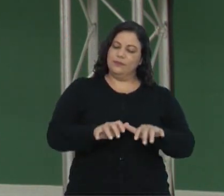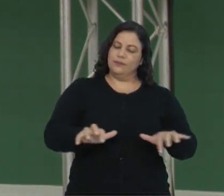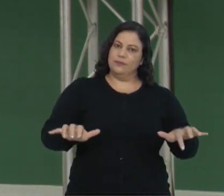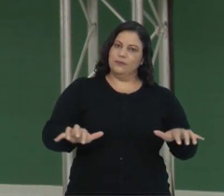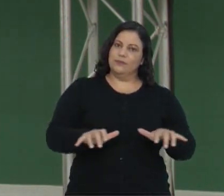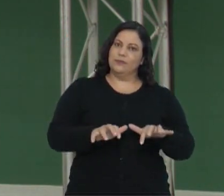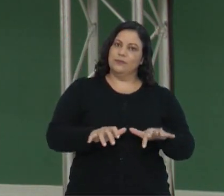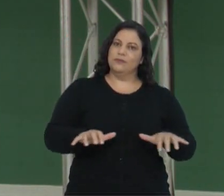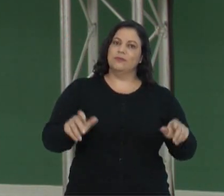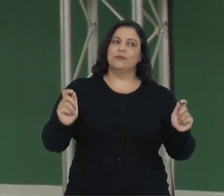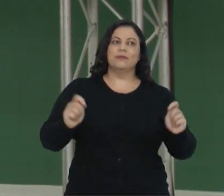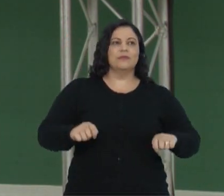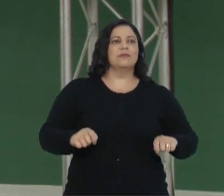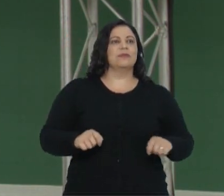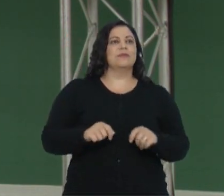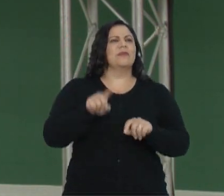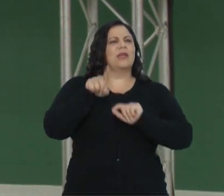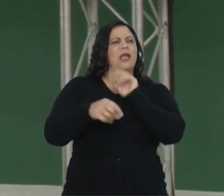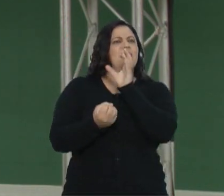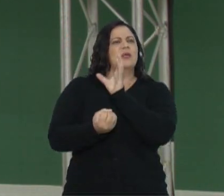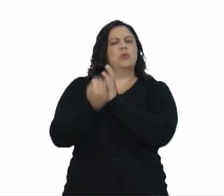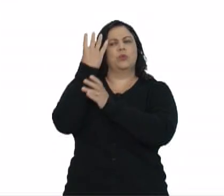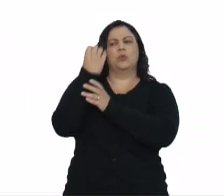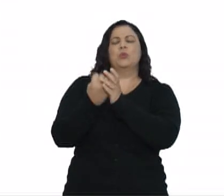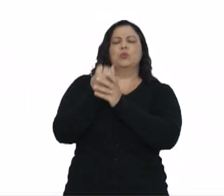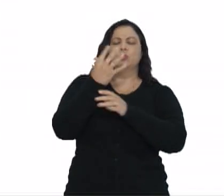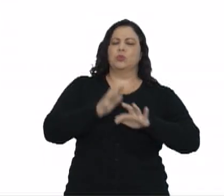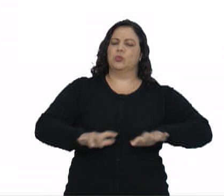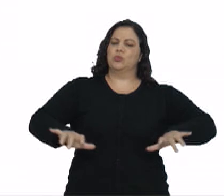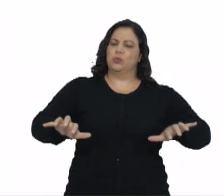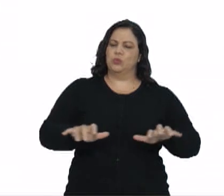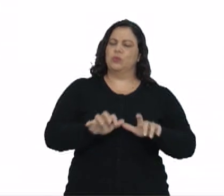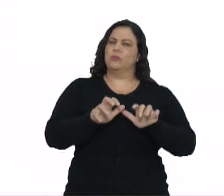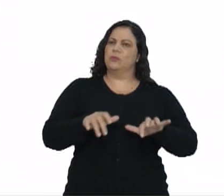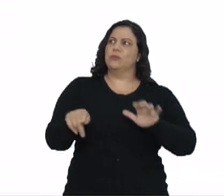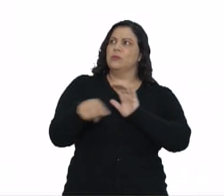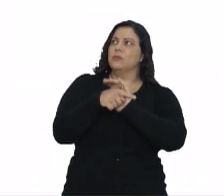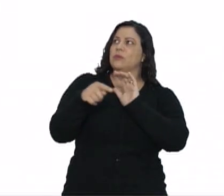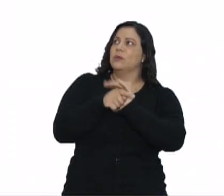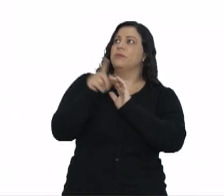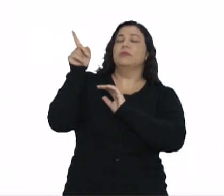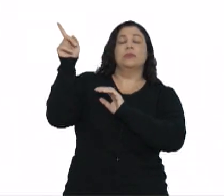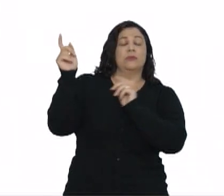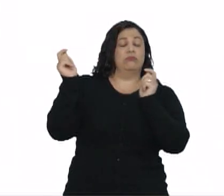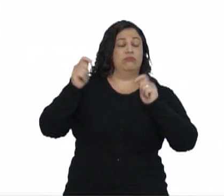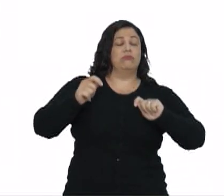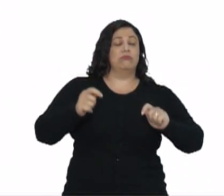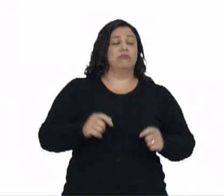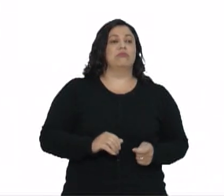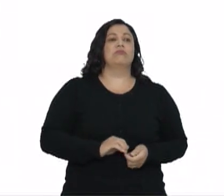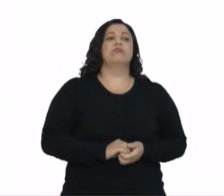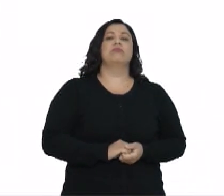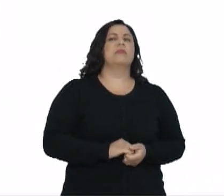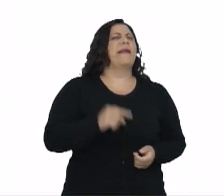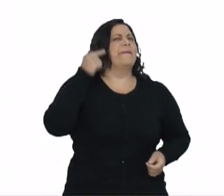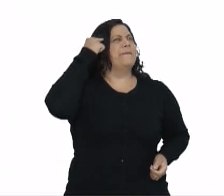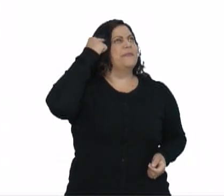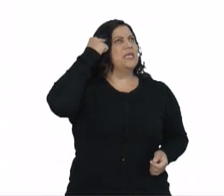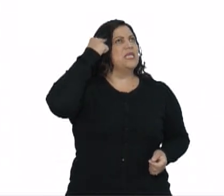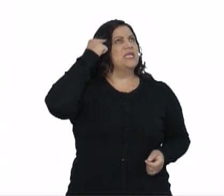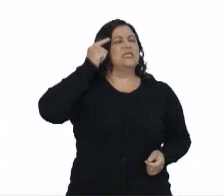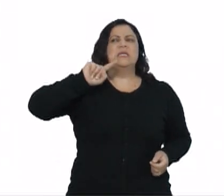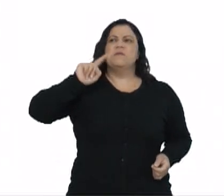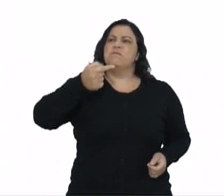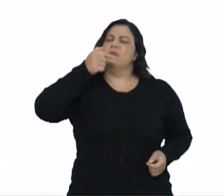que originou o piano, né, e o órgão. Imagine se o Bach chegou a experimentar um piano, 1700 e pouco,